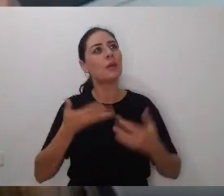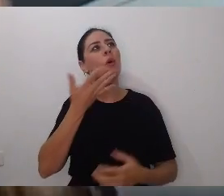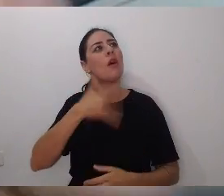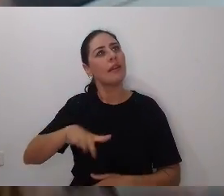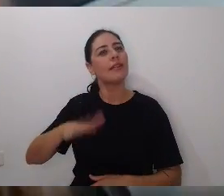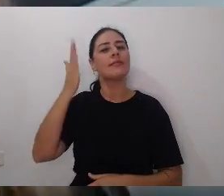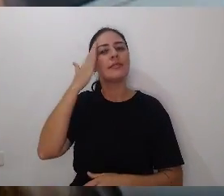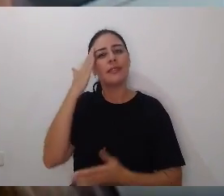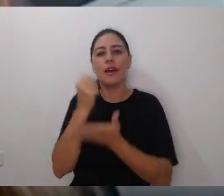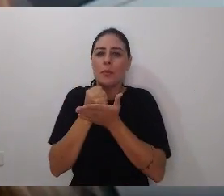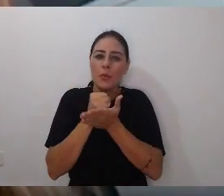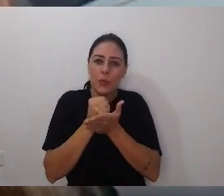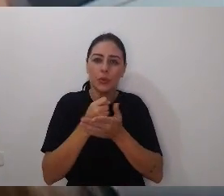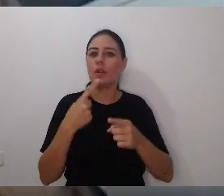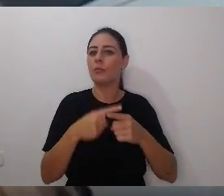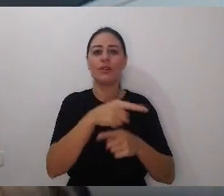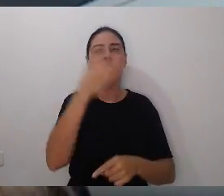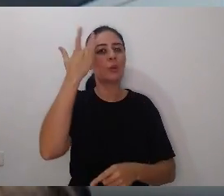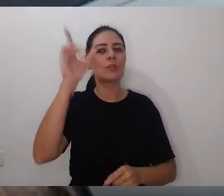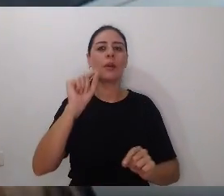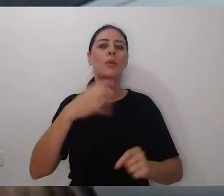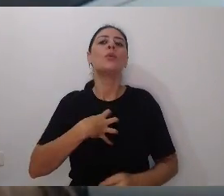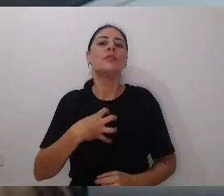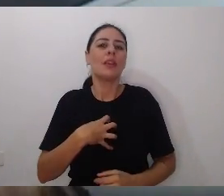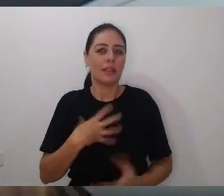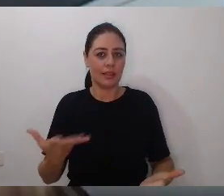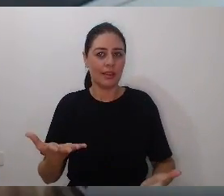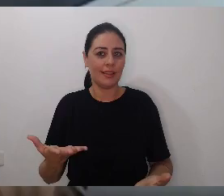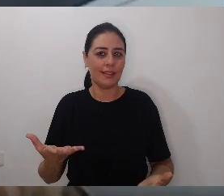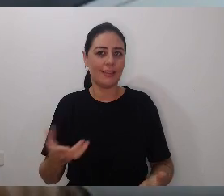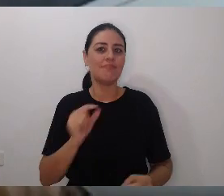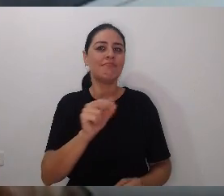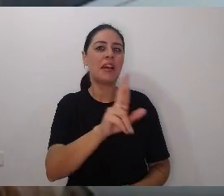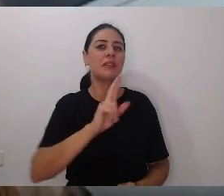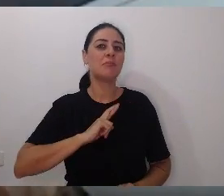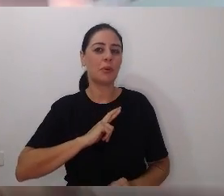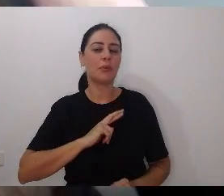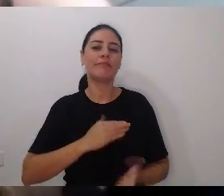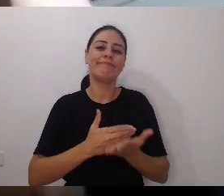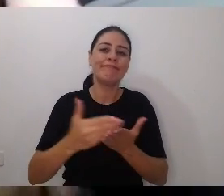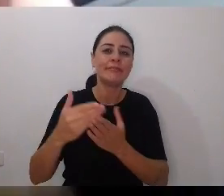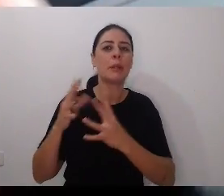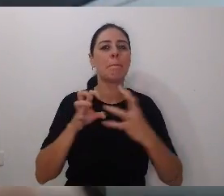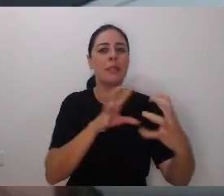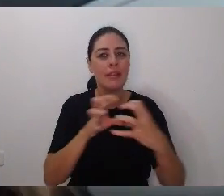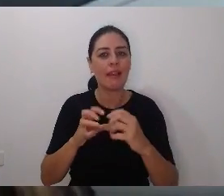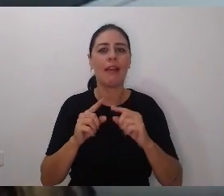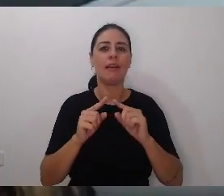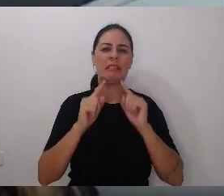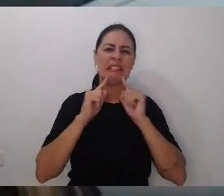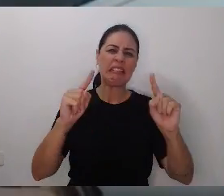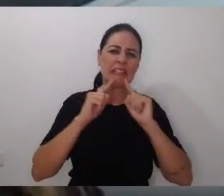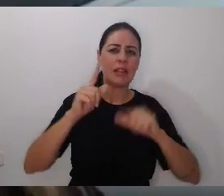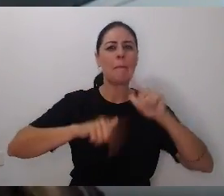momento. Imaginem as crianças. Então, o quanto é bacana a gente reforçar essas práticas que você trouxe